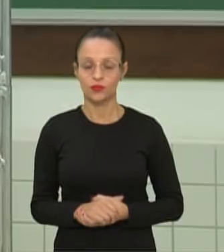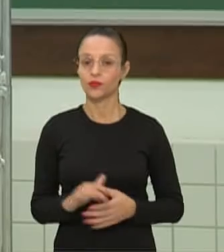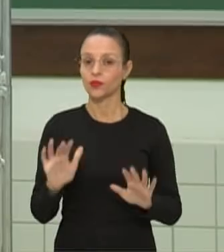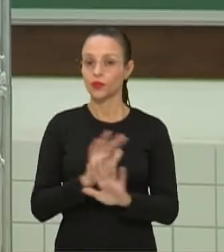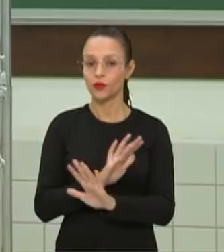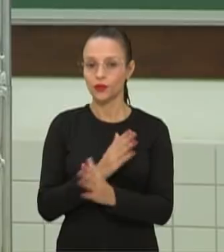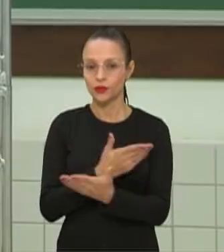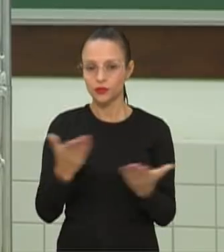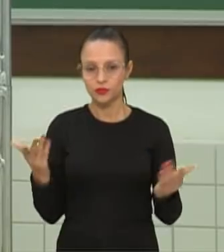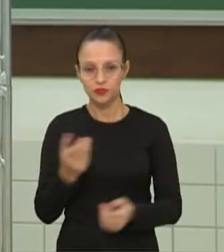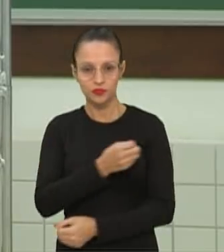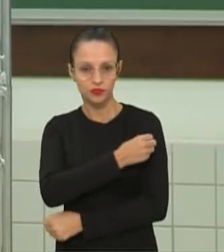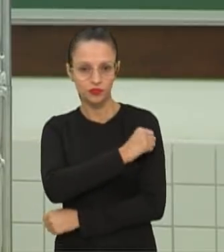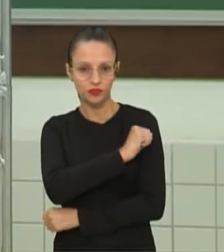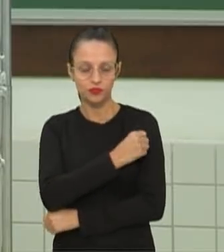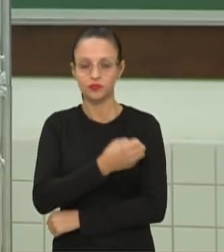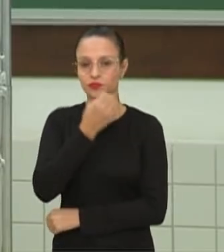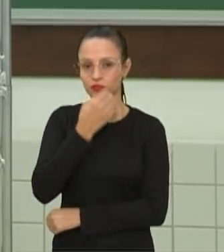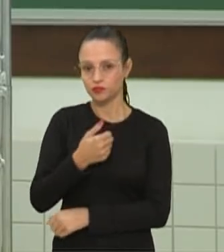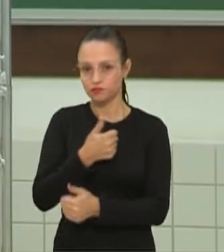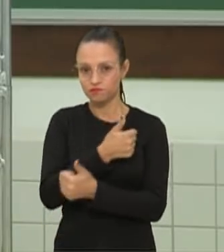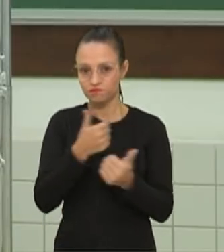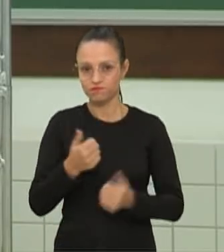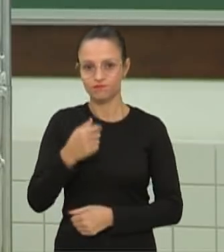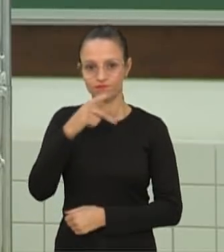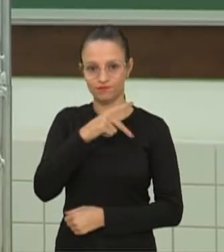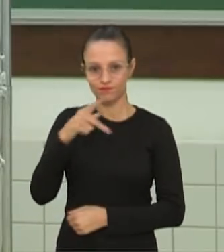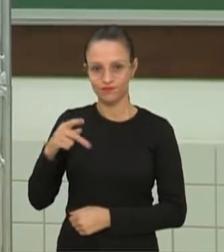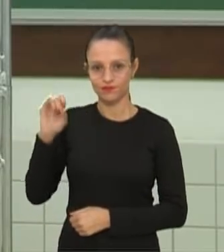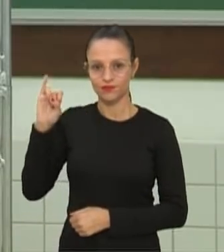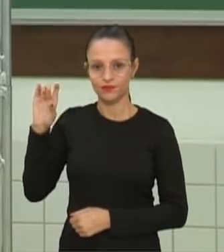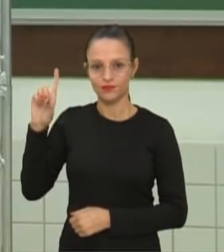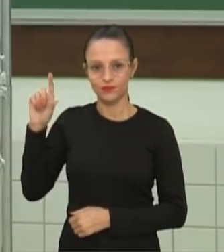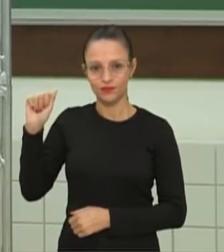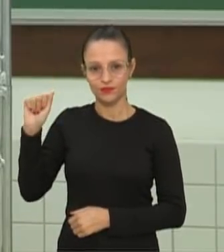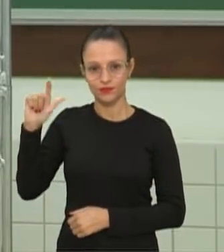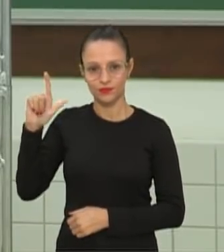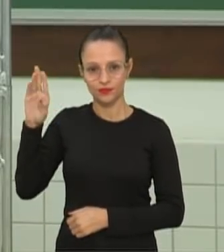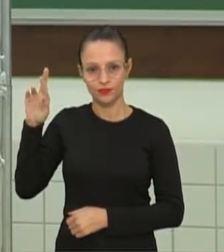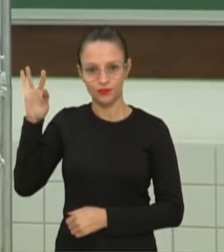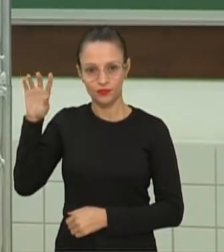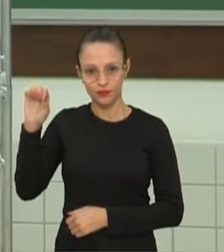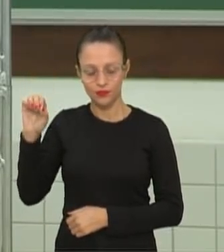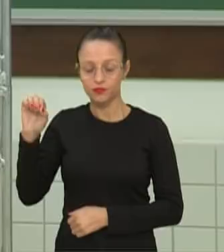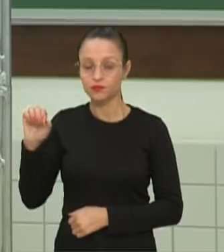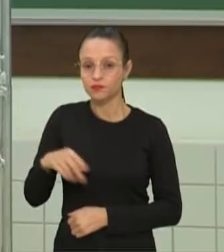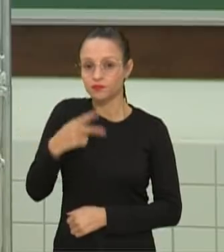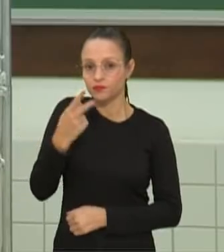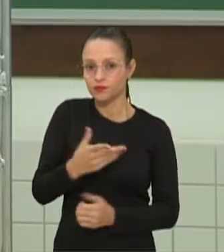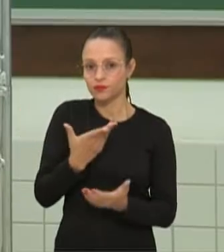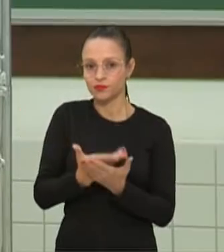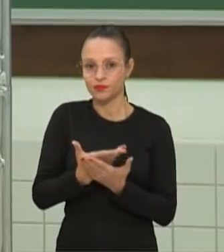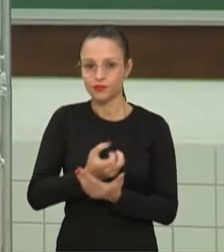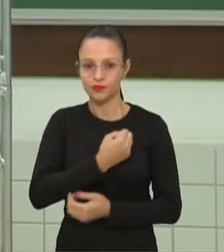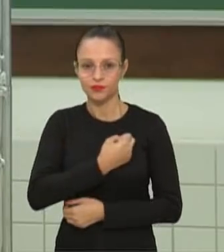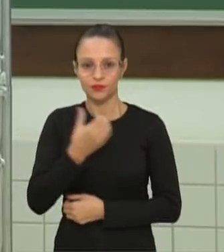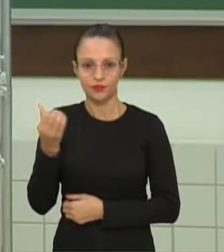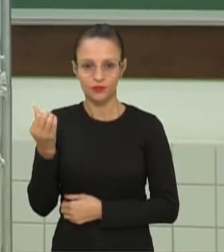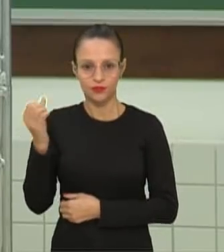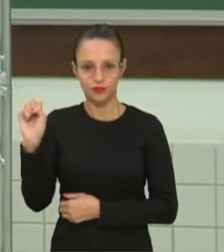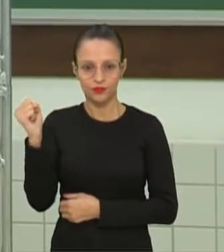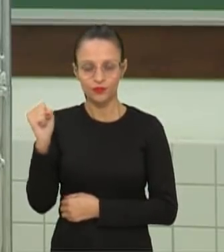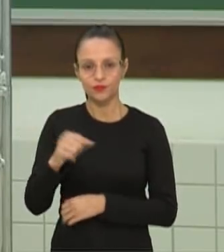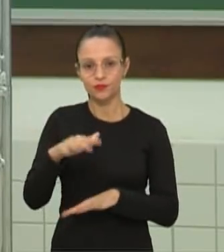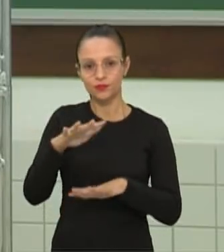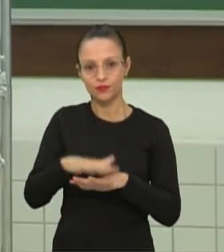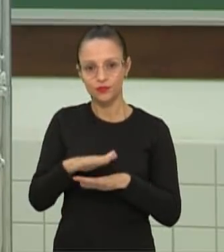Olá pessoal do oitavo ano, tudo bem? Eu sou o professor Hidalberto. Nós estamos aí na nossa aula 68 de matemática, onde nós vamos continuar